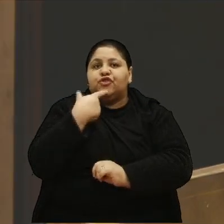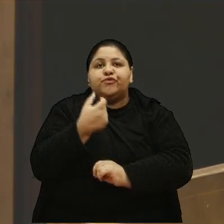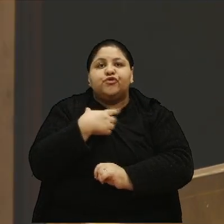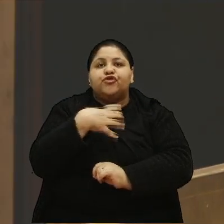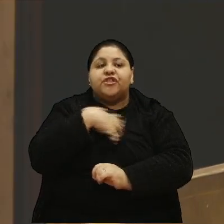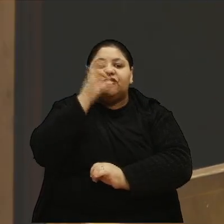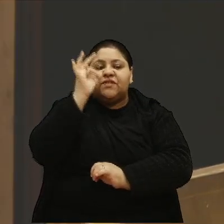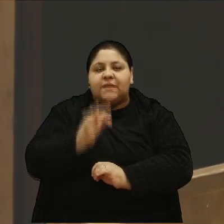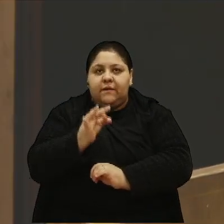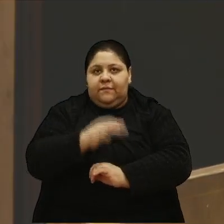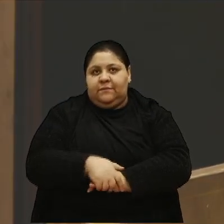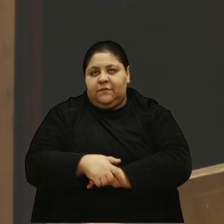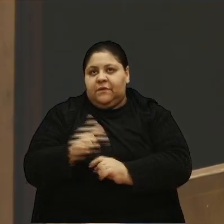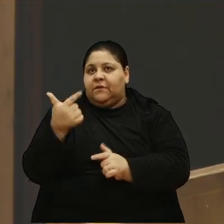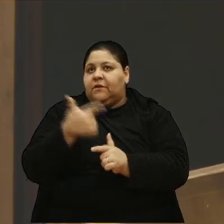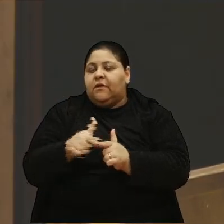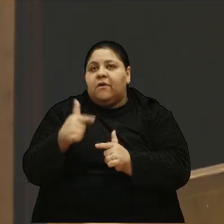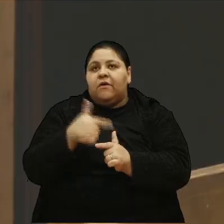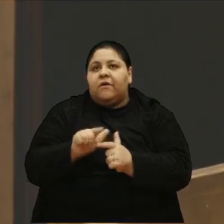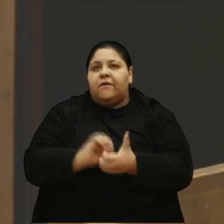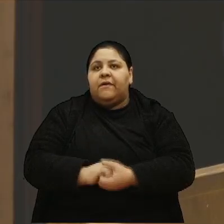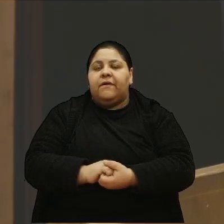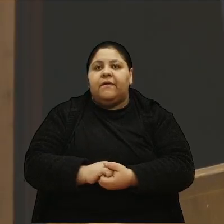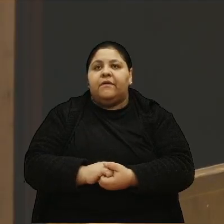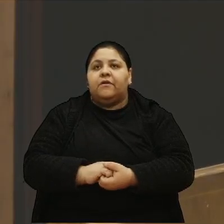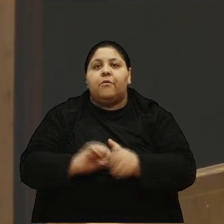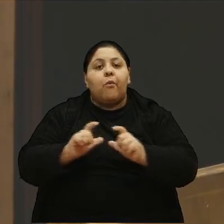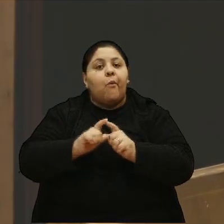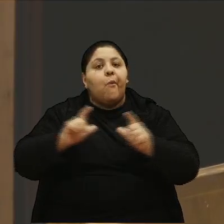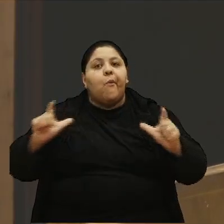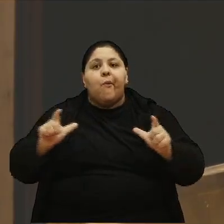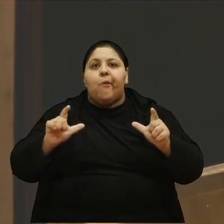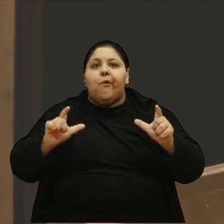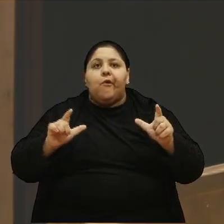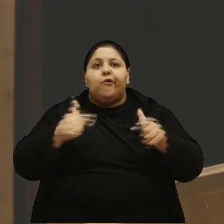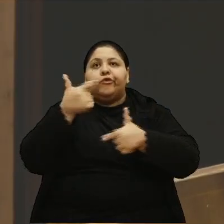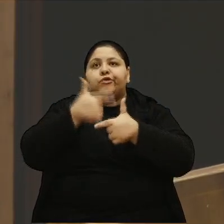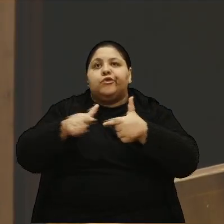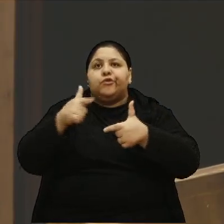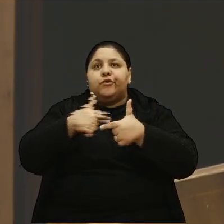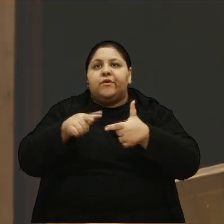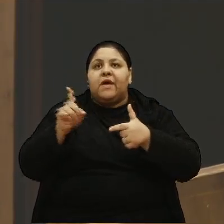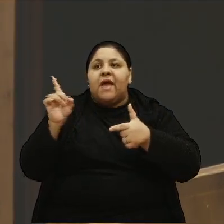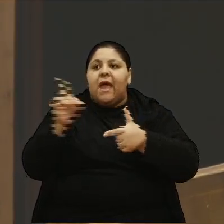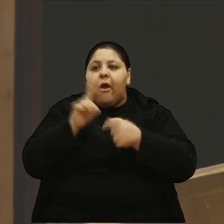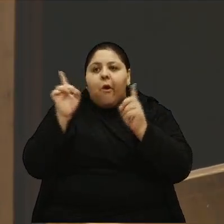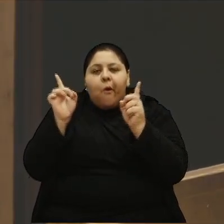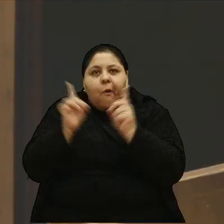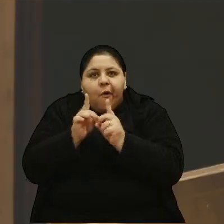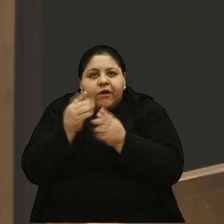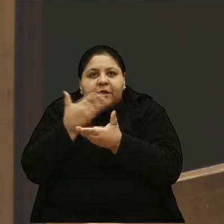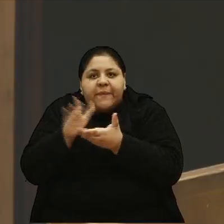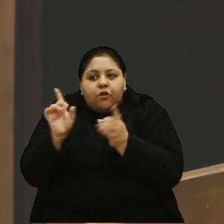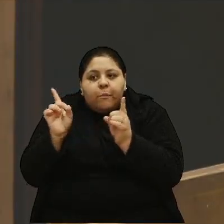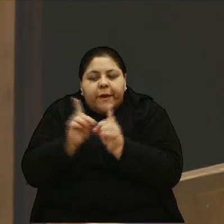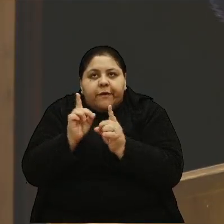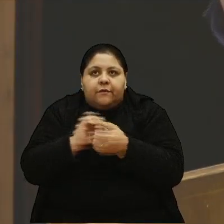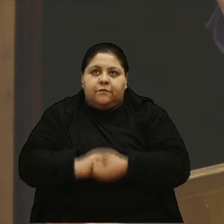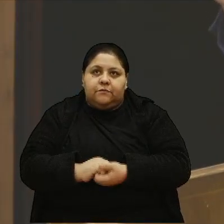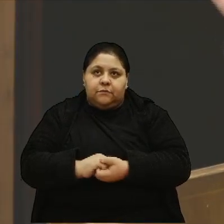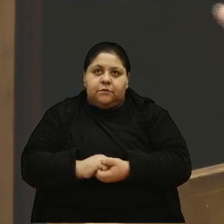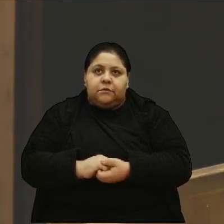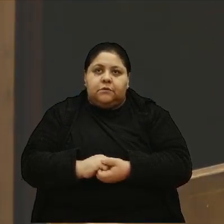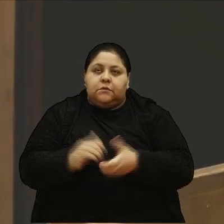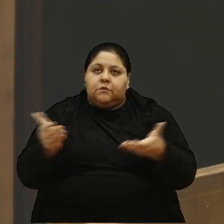correta. Então, o problema não são os grandes quadros clínicos, o problema é o micro. A gente está se perdendo no micro. O macro